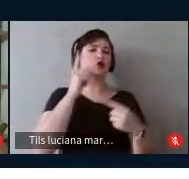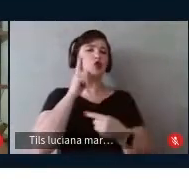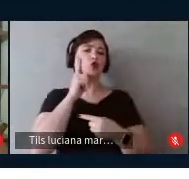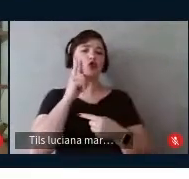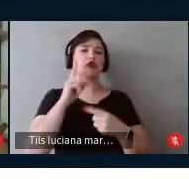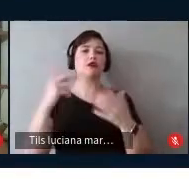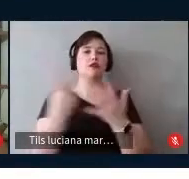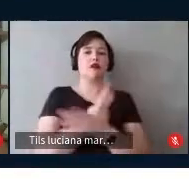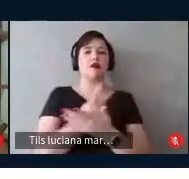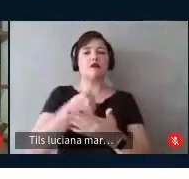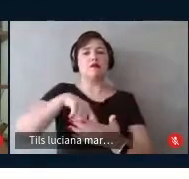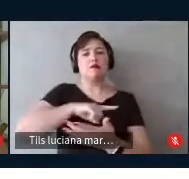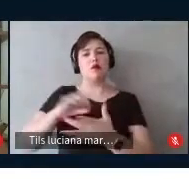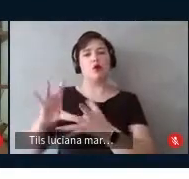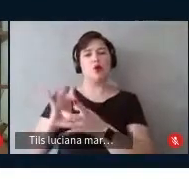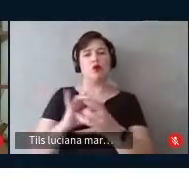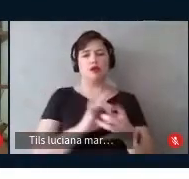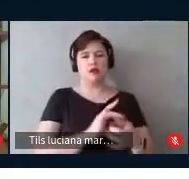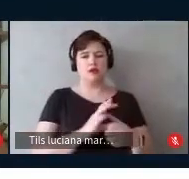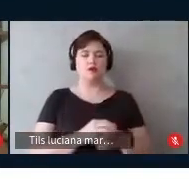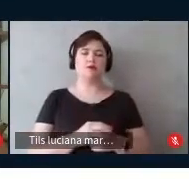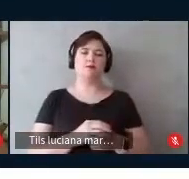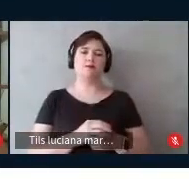para a gente nesse contexto.